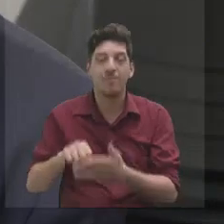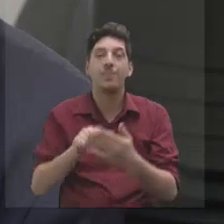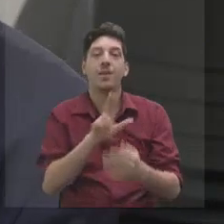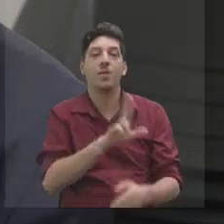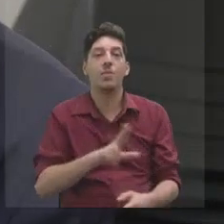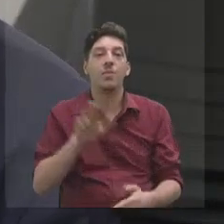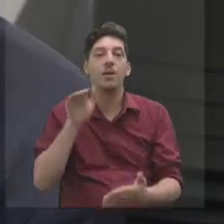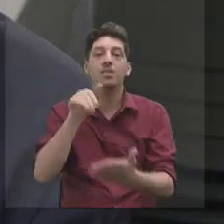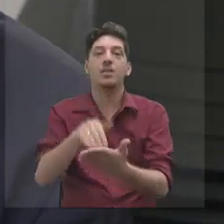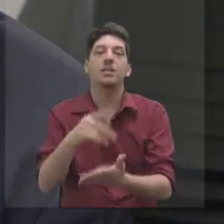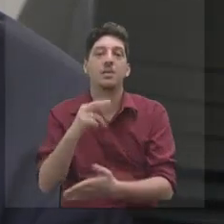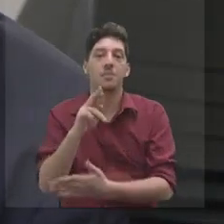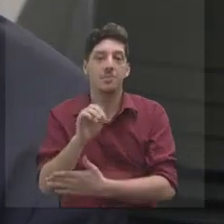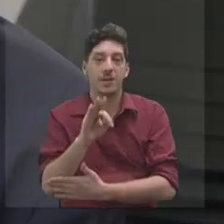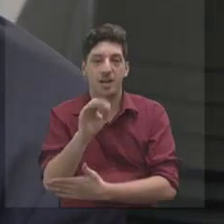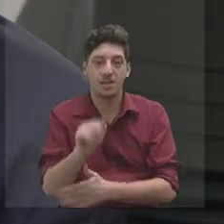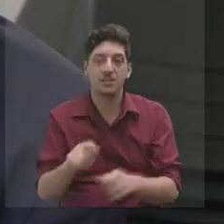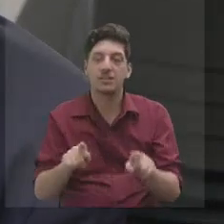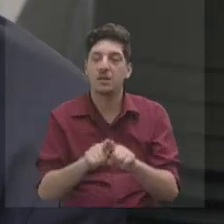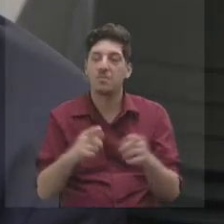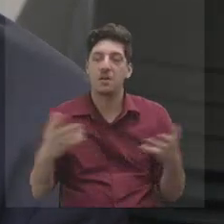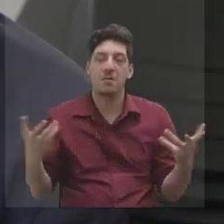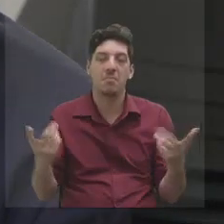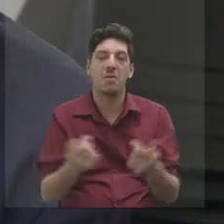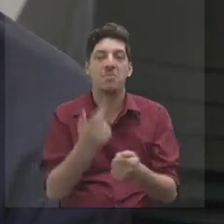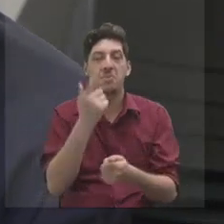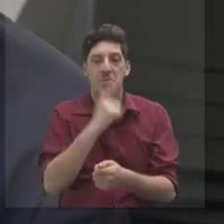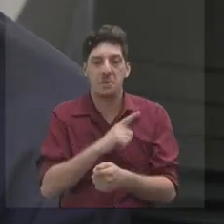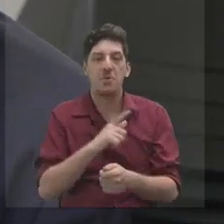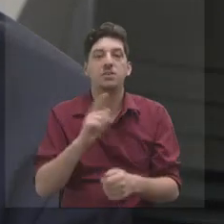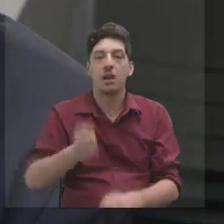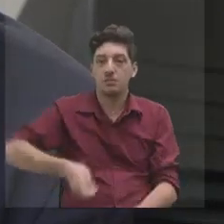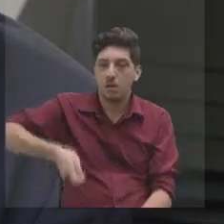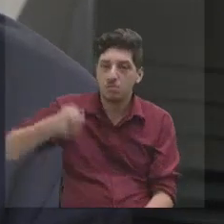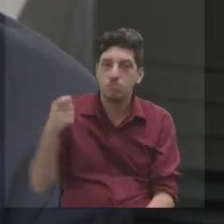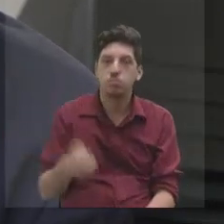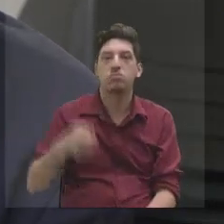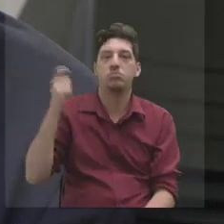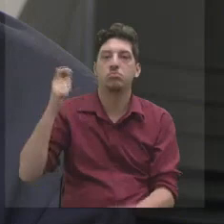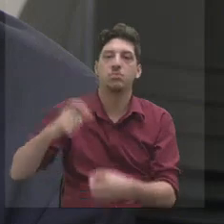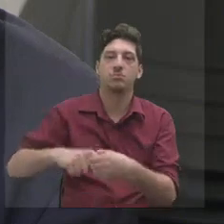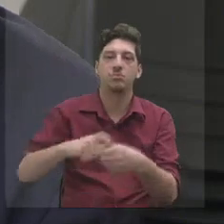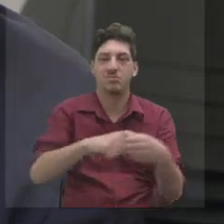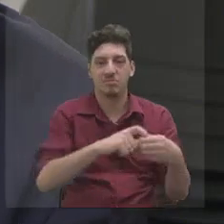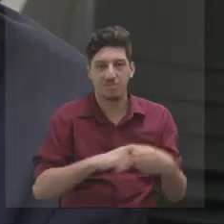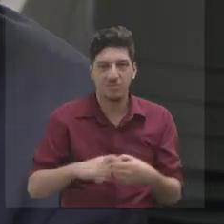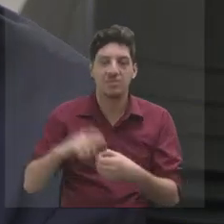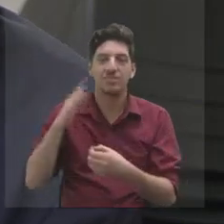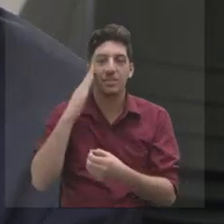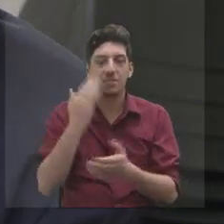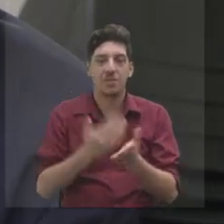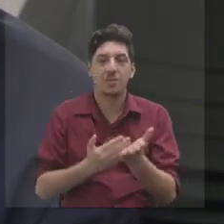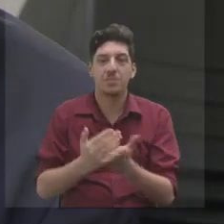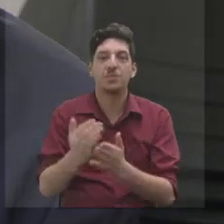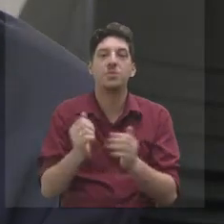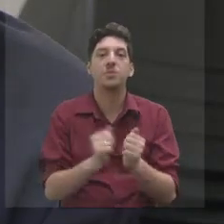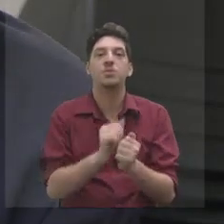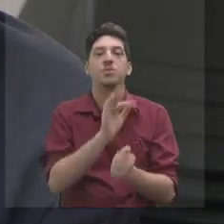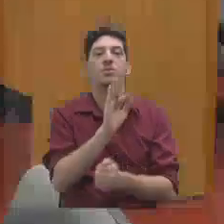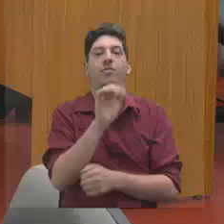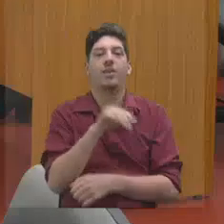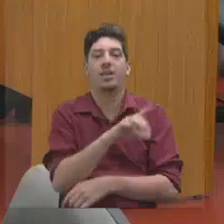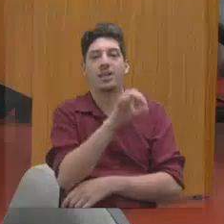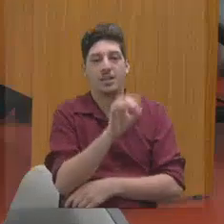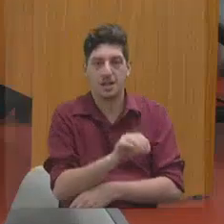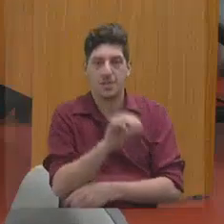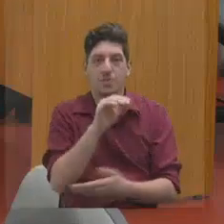o sucesso que foi também o leilão das concessões que começou lá com Fernando marcado Na